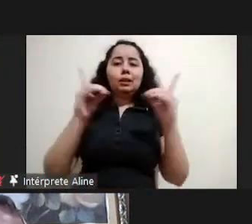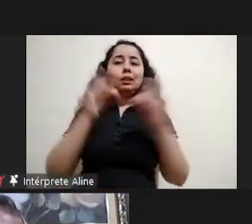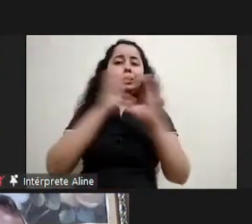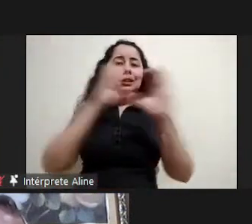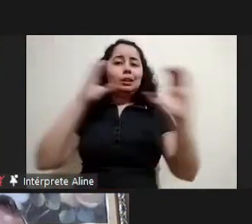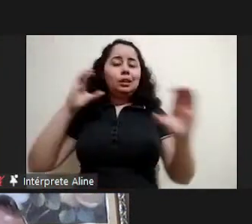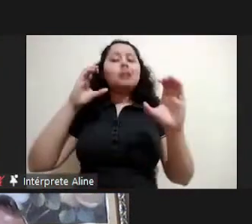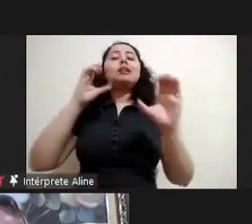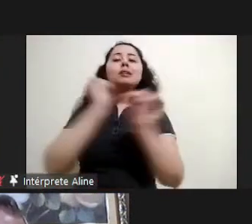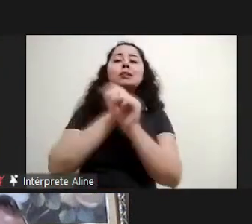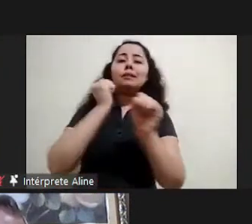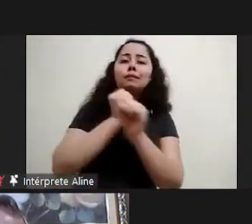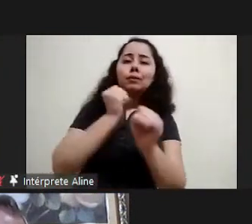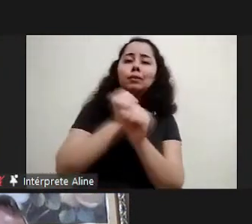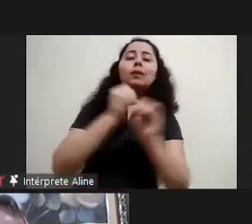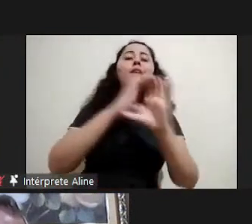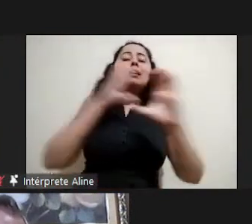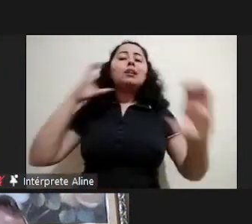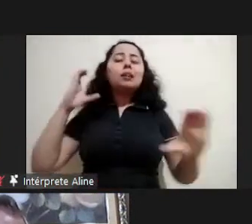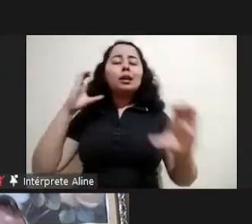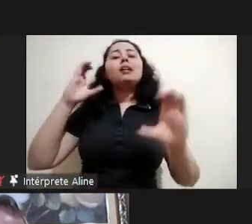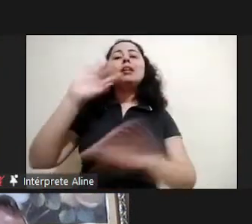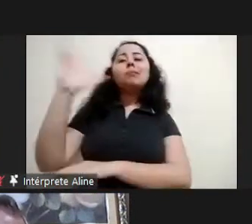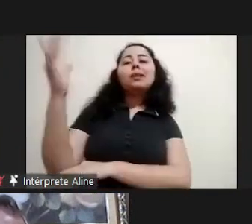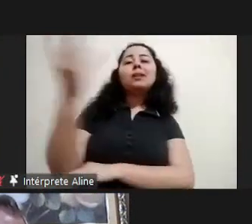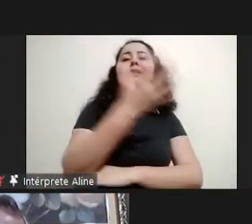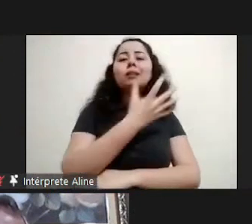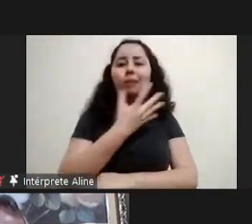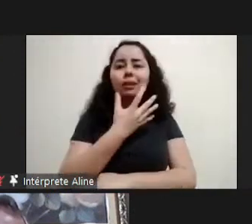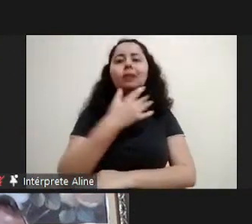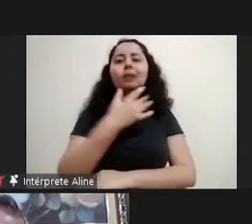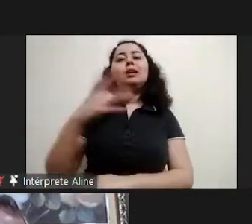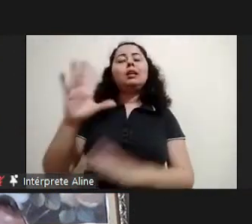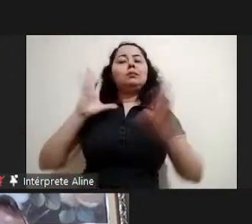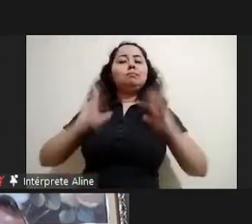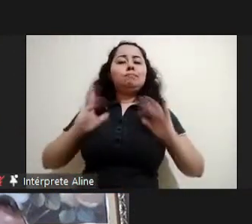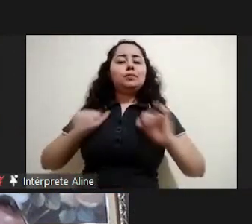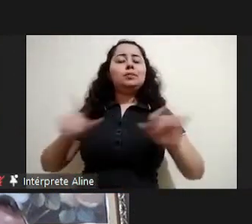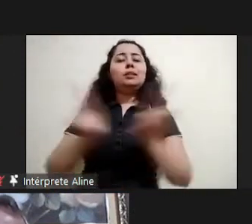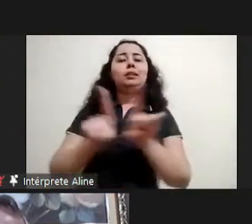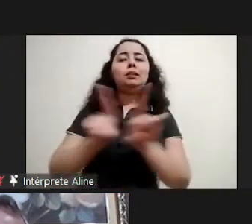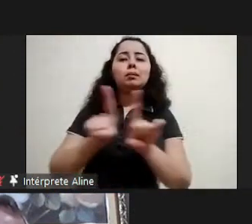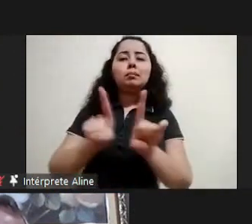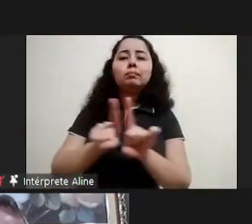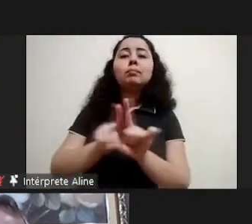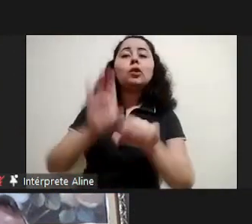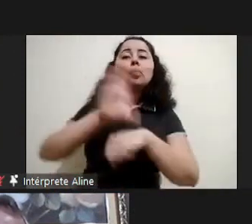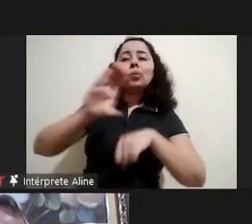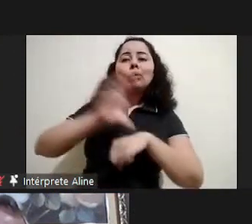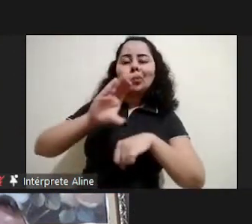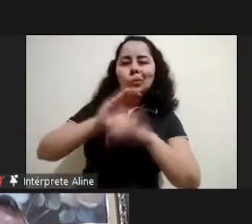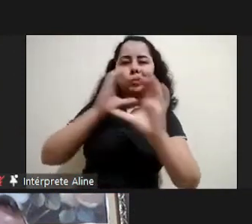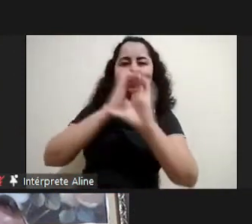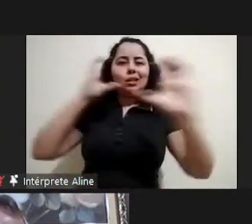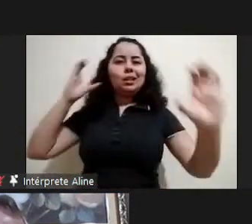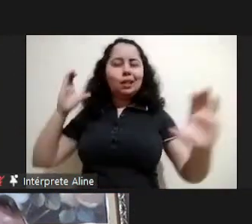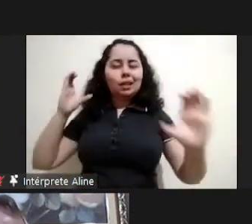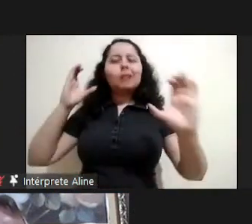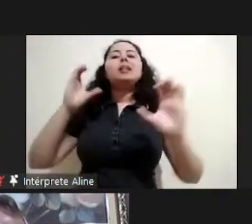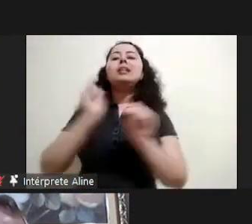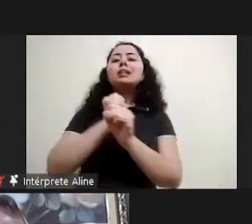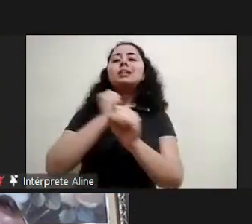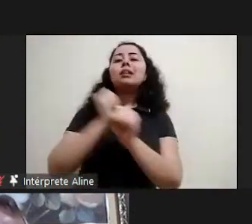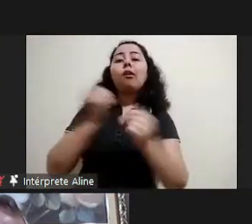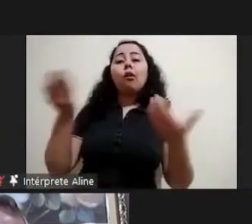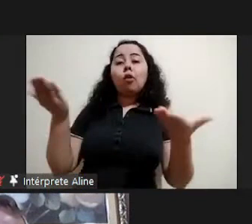Sanitária, ocupando ainda seu último mandato como coordenador do curso de Engenharia Civil. Hoje, por convite da Prefeitura